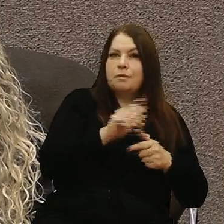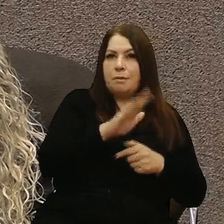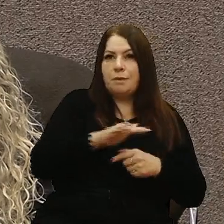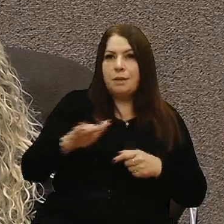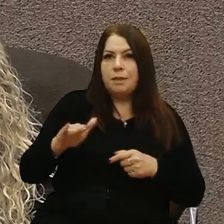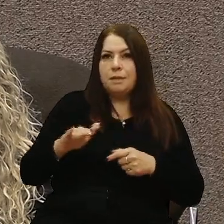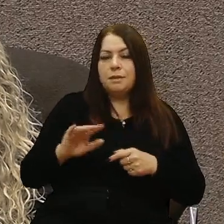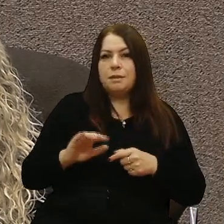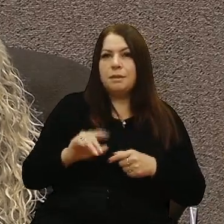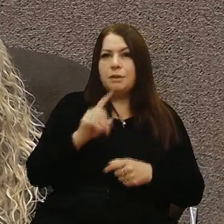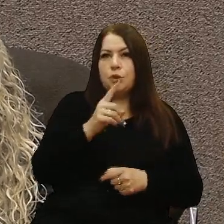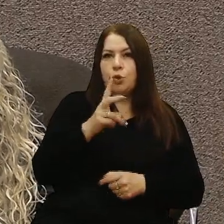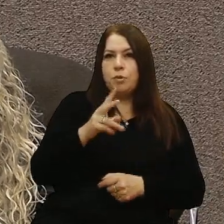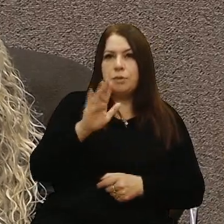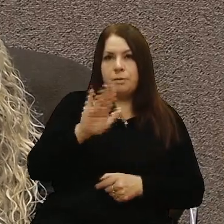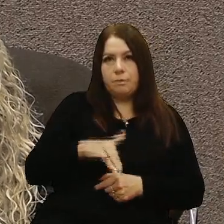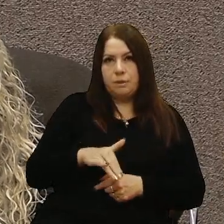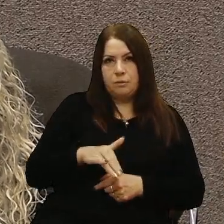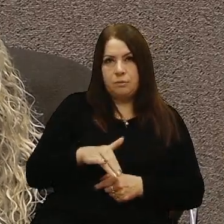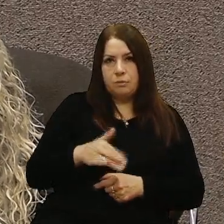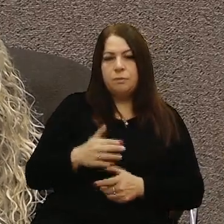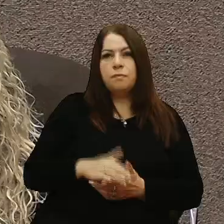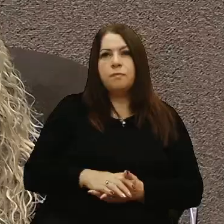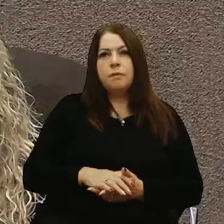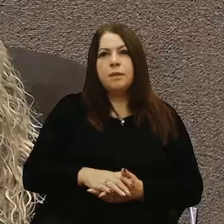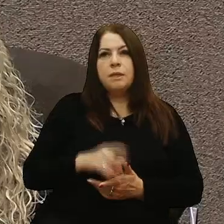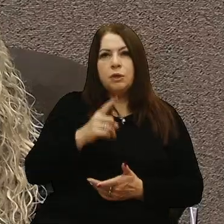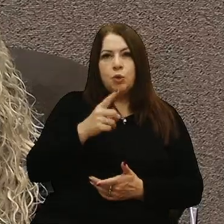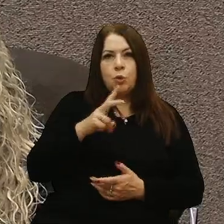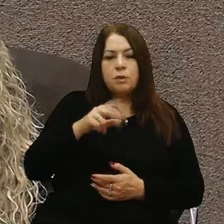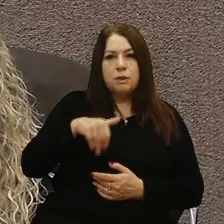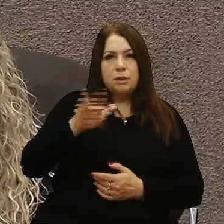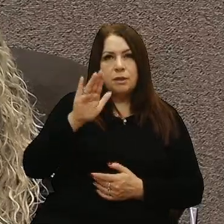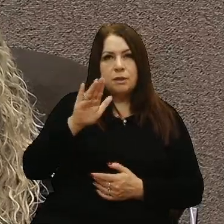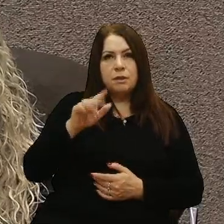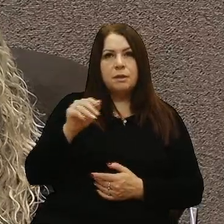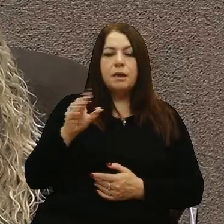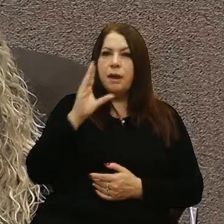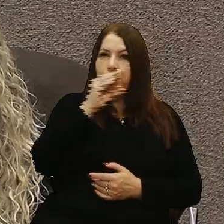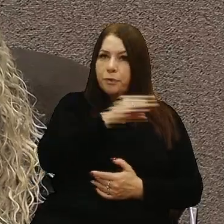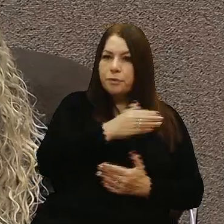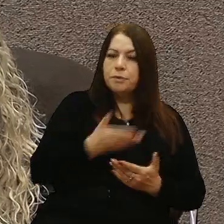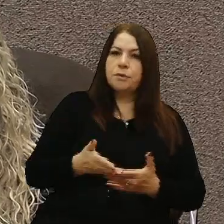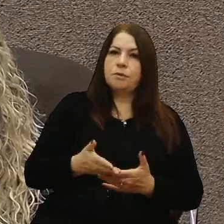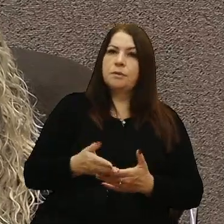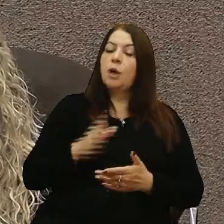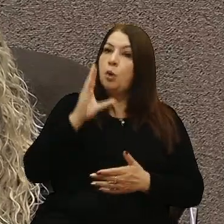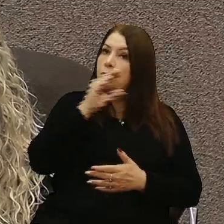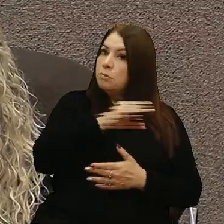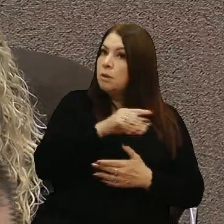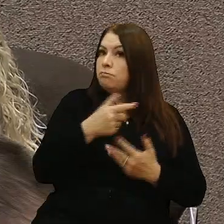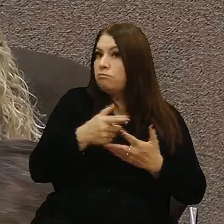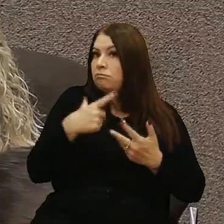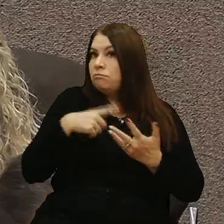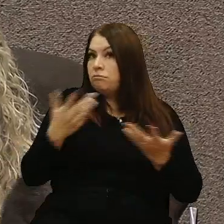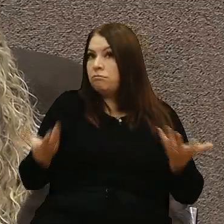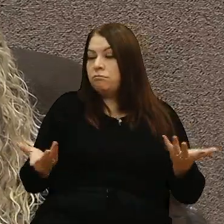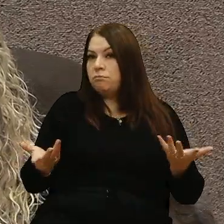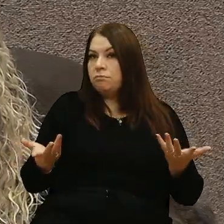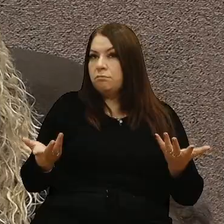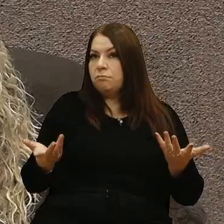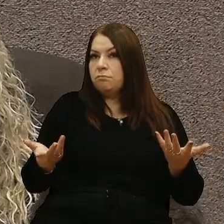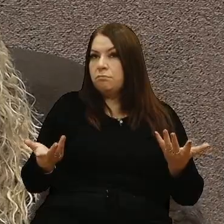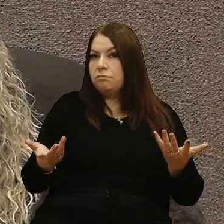Criança é de 12 anos para baixo. De 12 anos para cima é adolescente. E adolescente deveria ter,